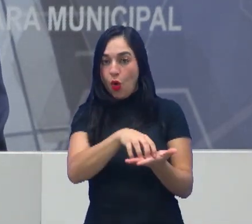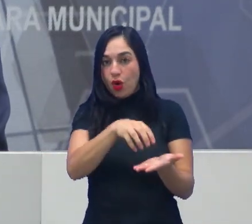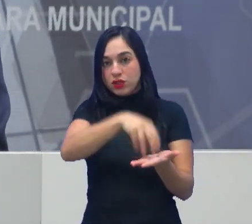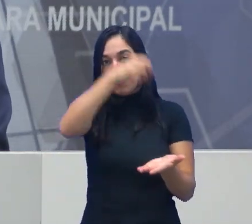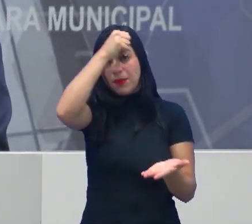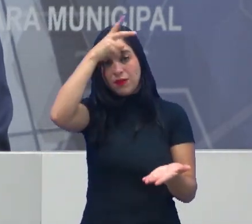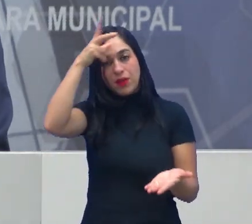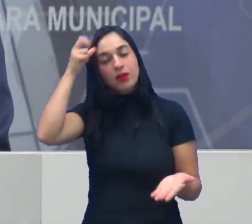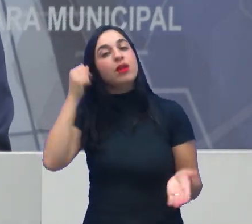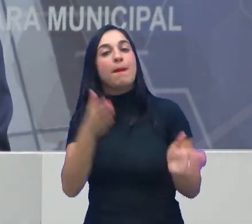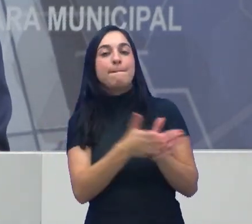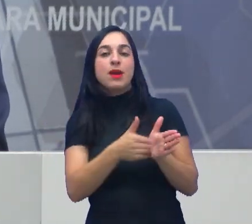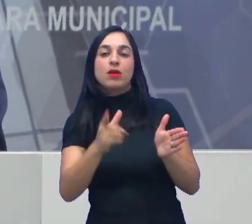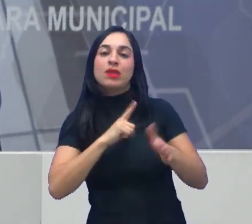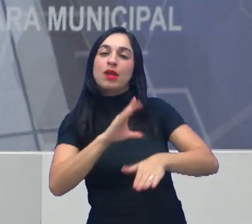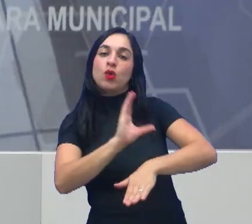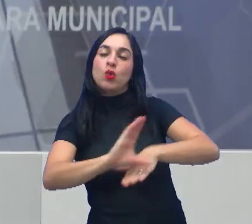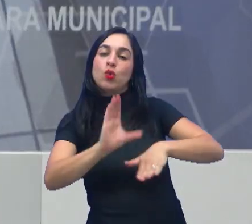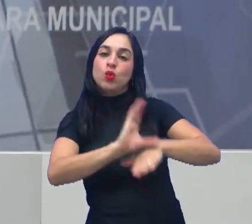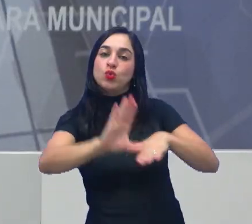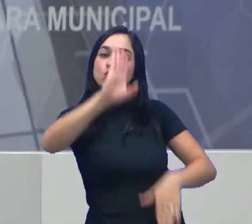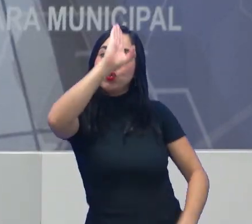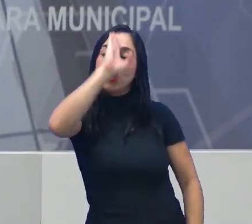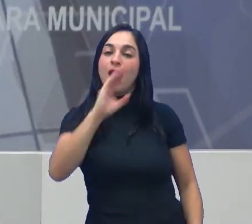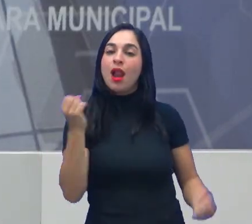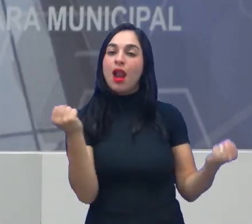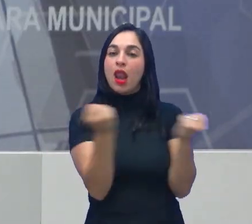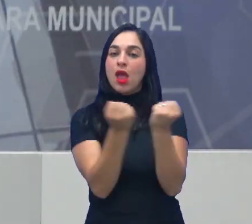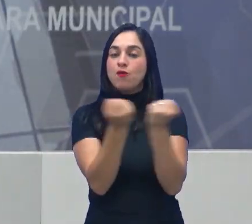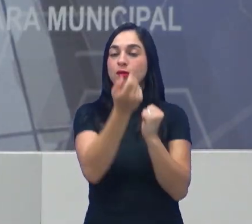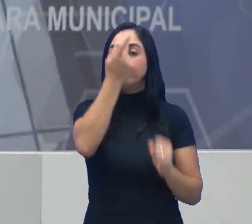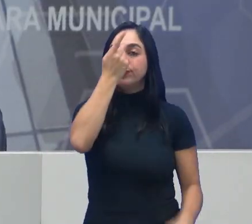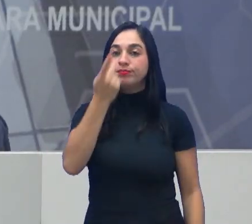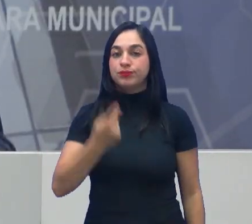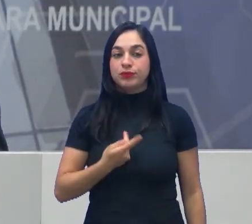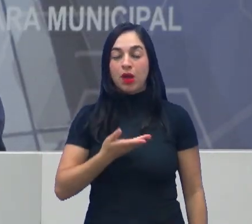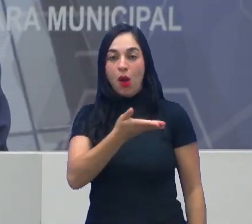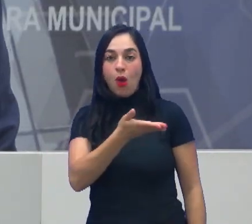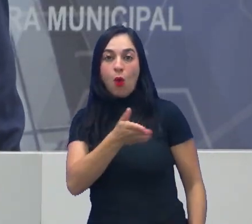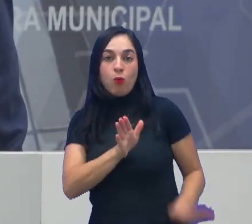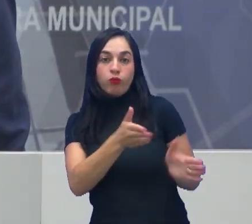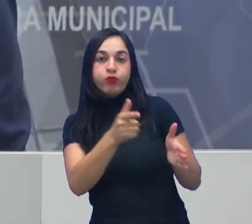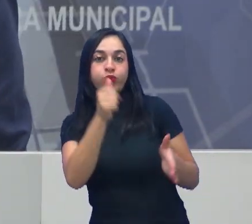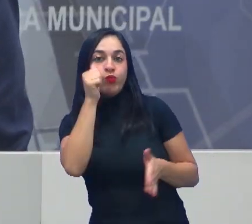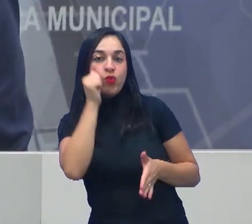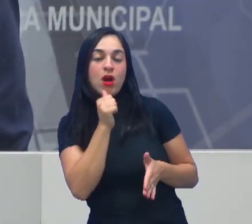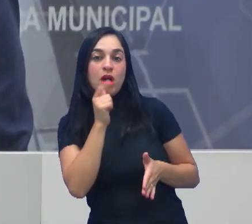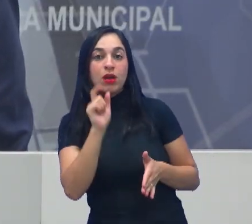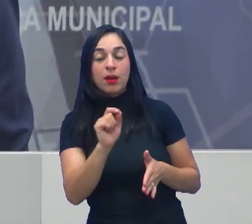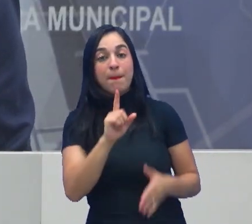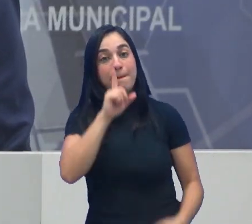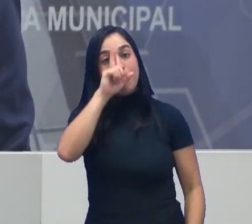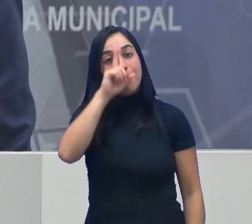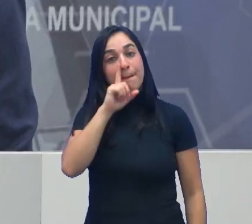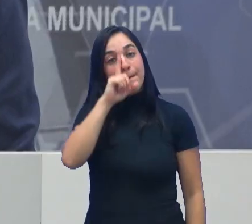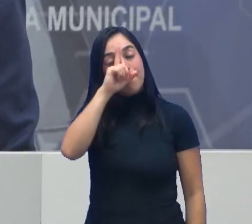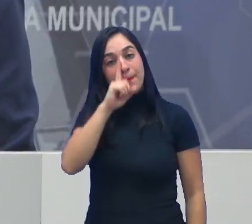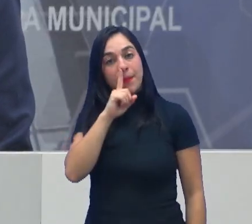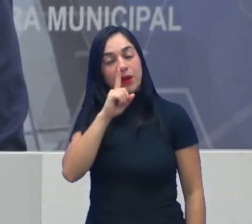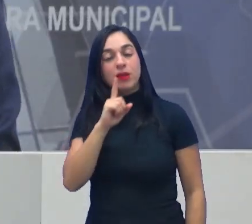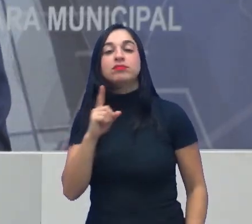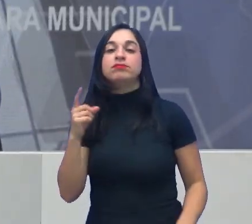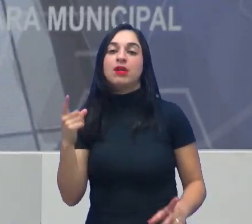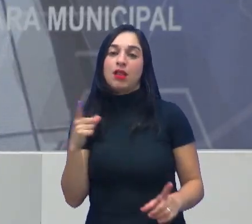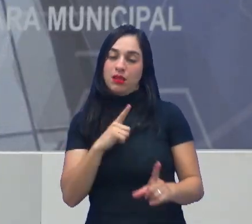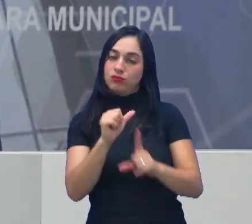periodicamente, tem cursos gratuitos de defesa pessoal para mulheres potencialmente vítimas de violência, e isso não está